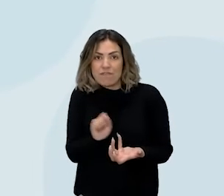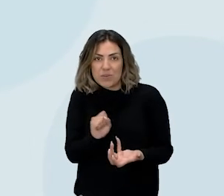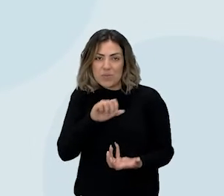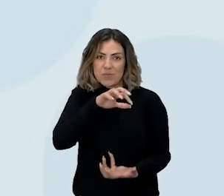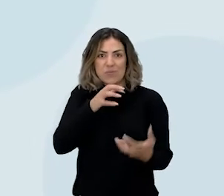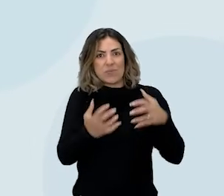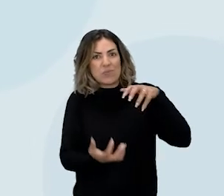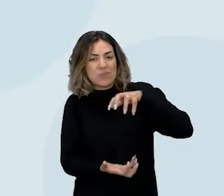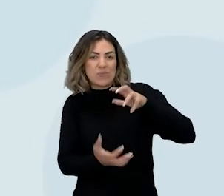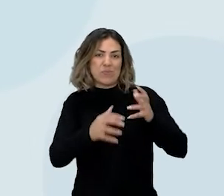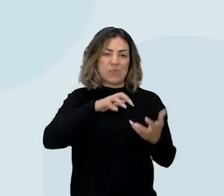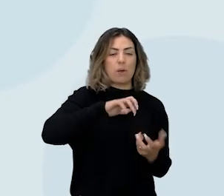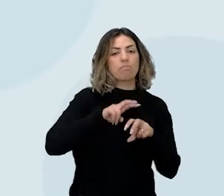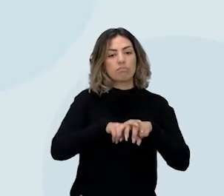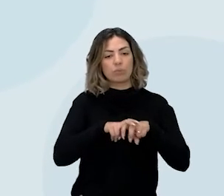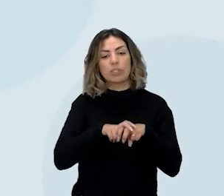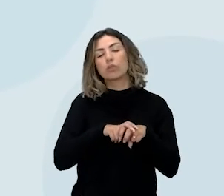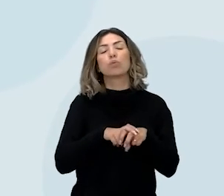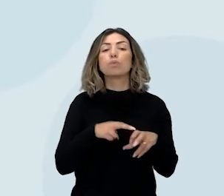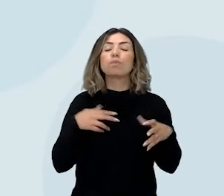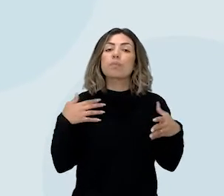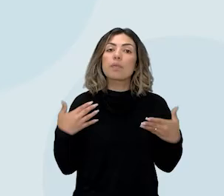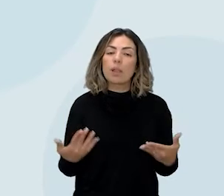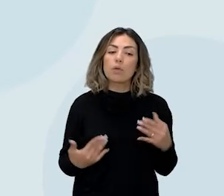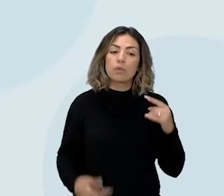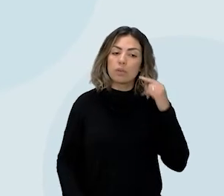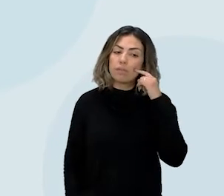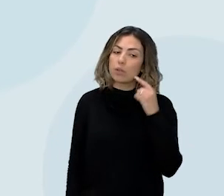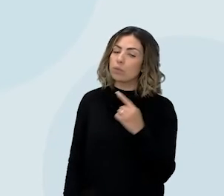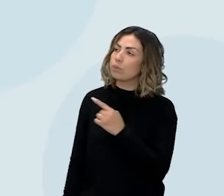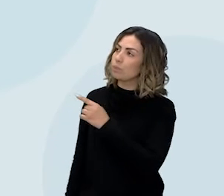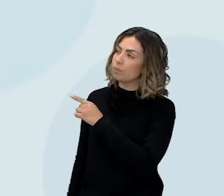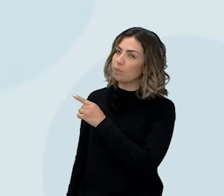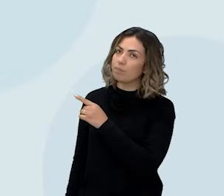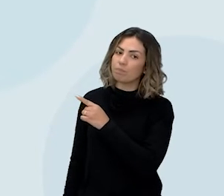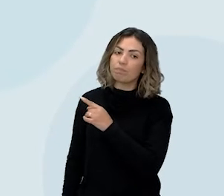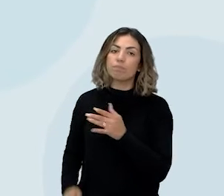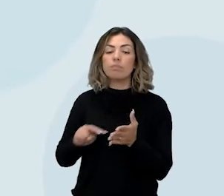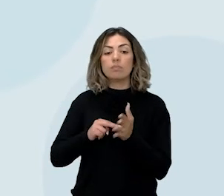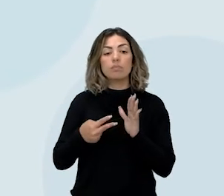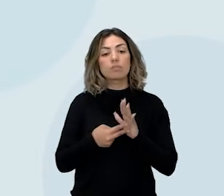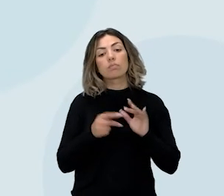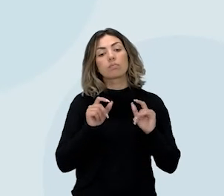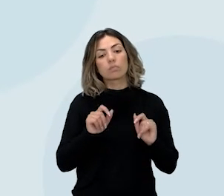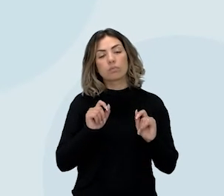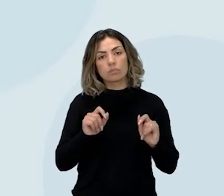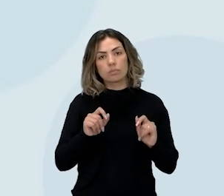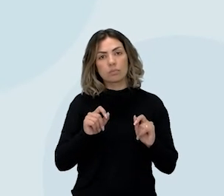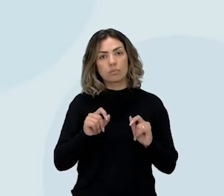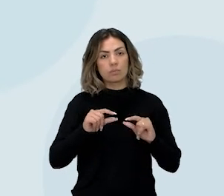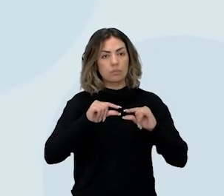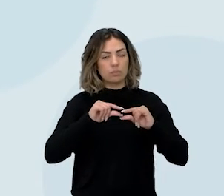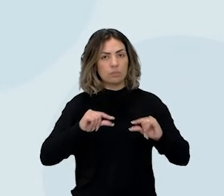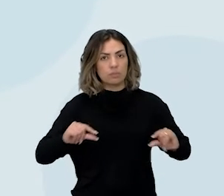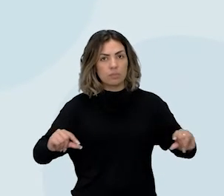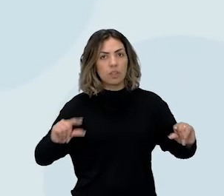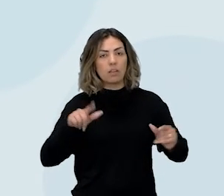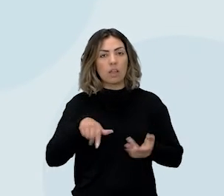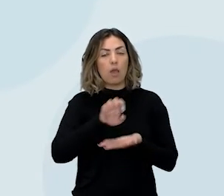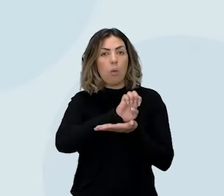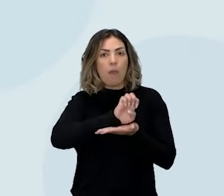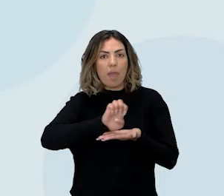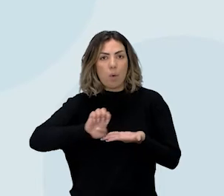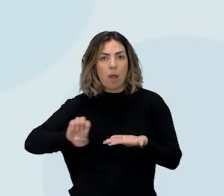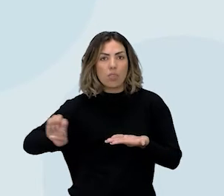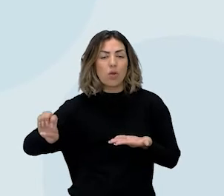a gente tem esta faixa, deixa eu colocar aqui, este daqui vai ser o Equador, a linha imaginária,